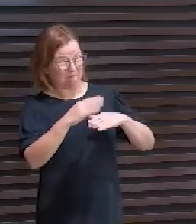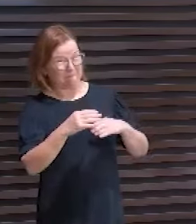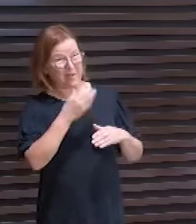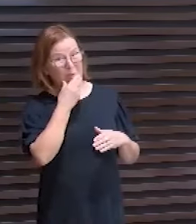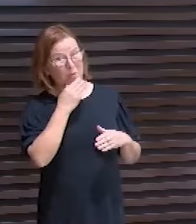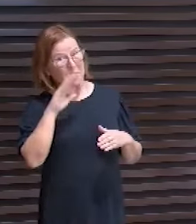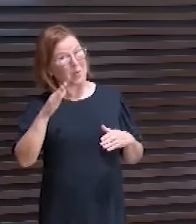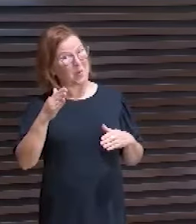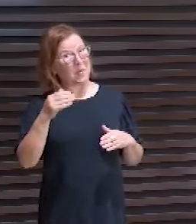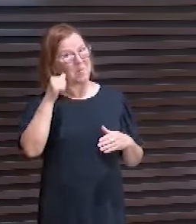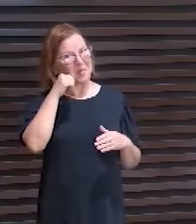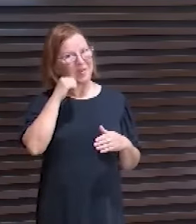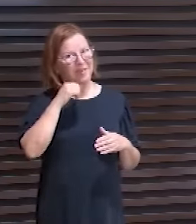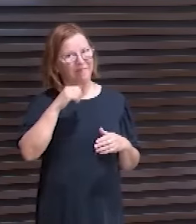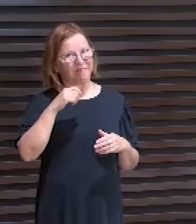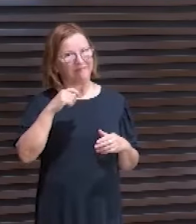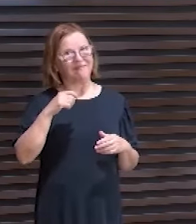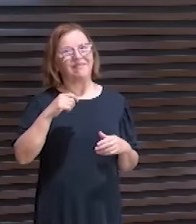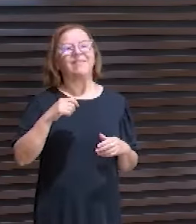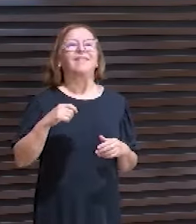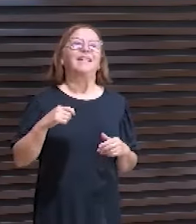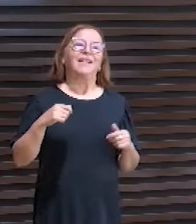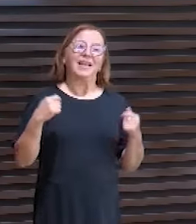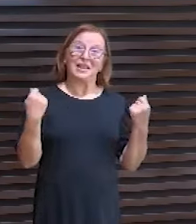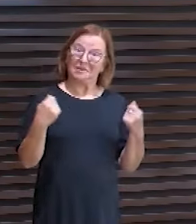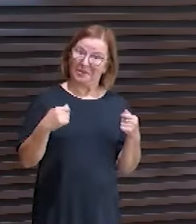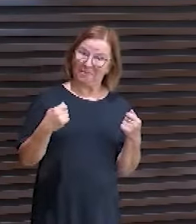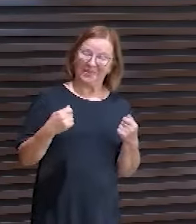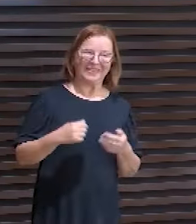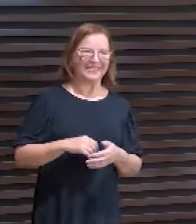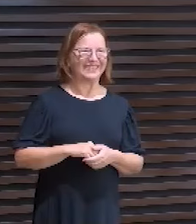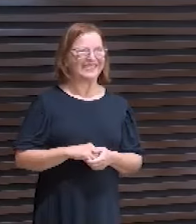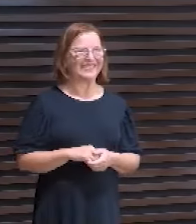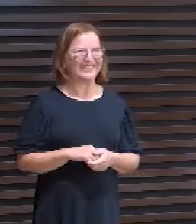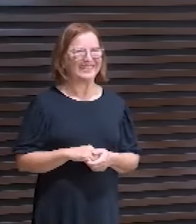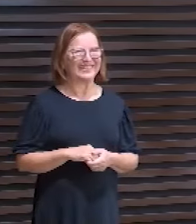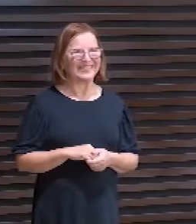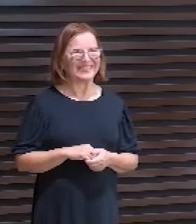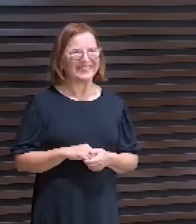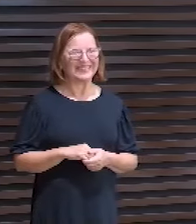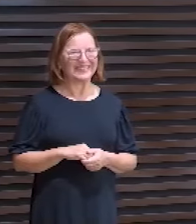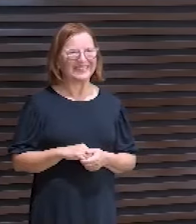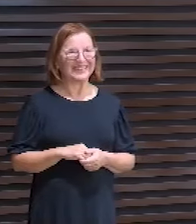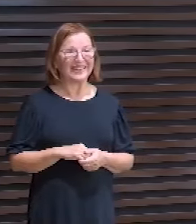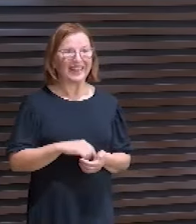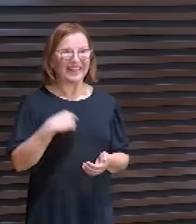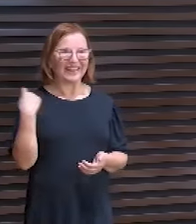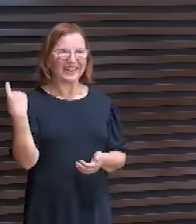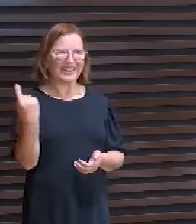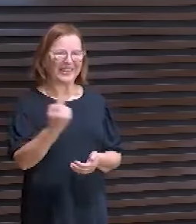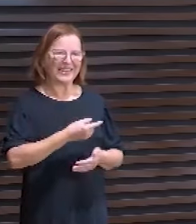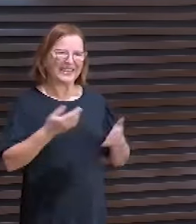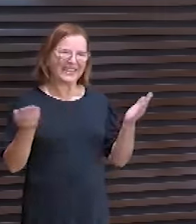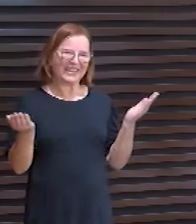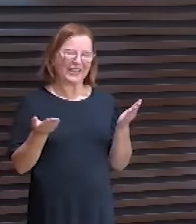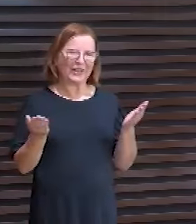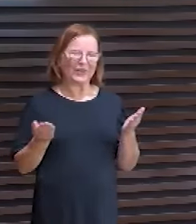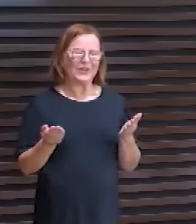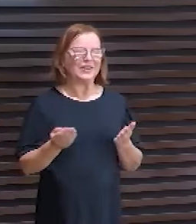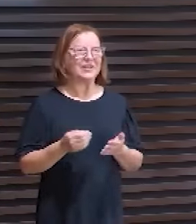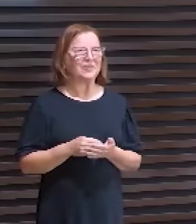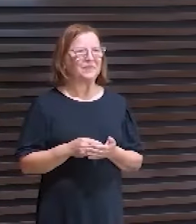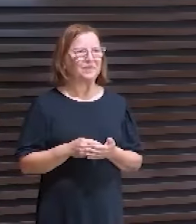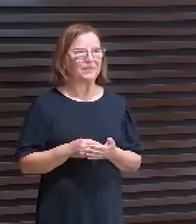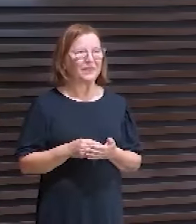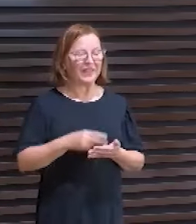resposta é essa depende amados nós vamos compartilhar inicialmente o